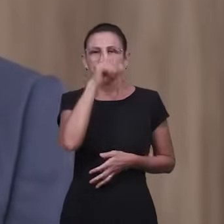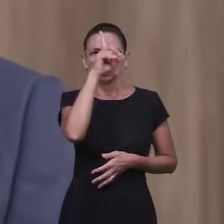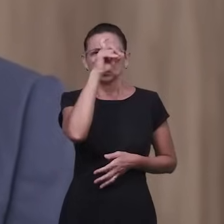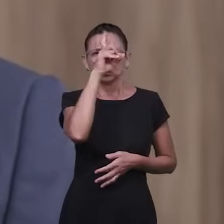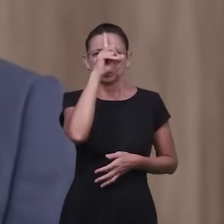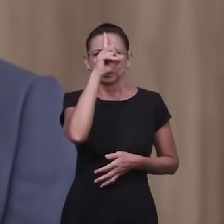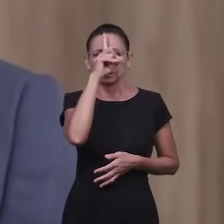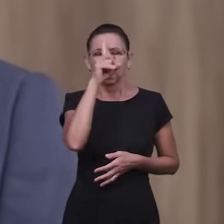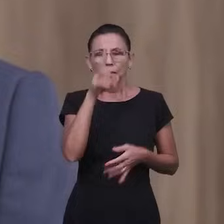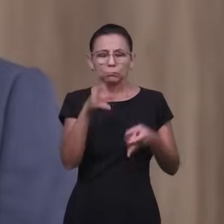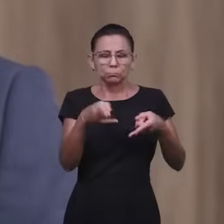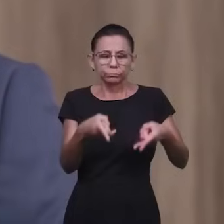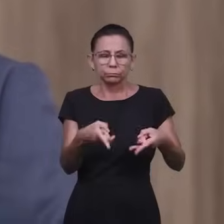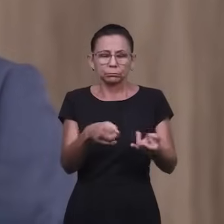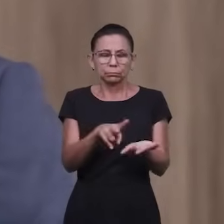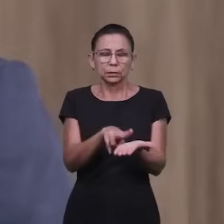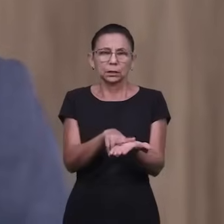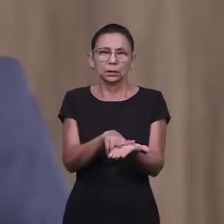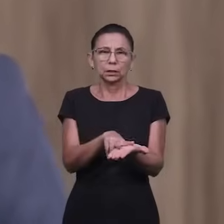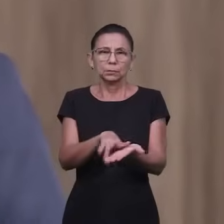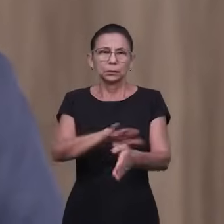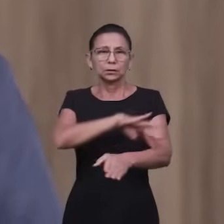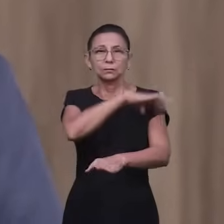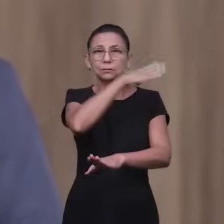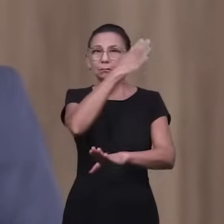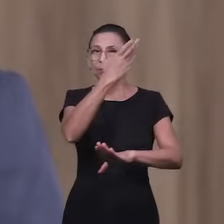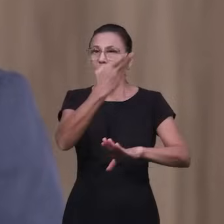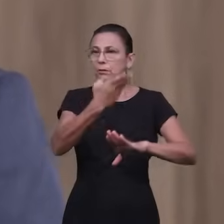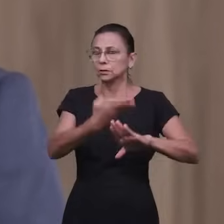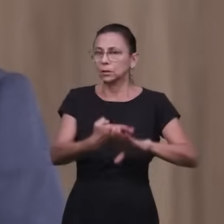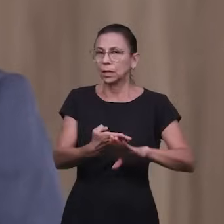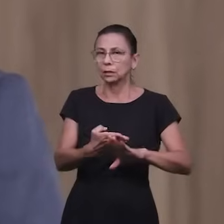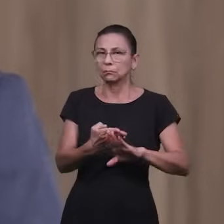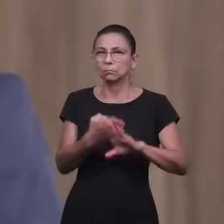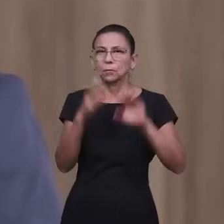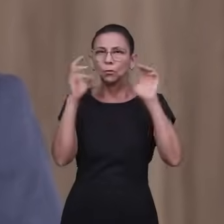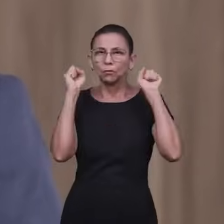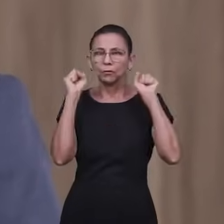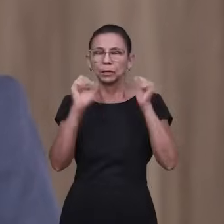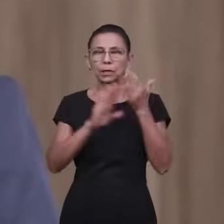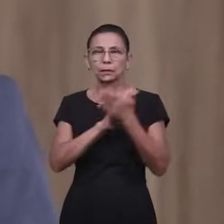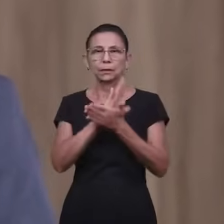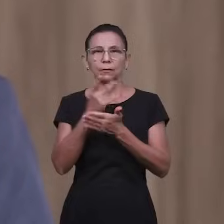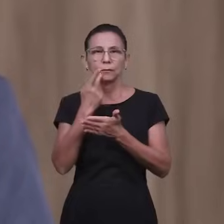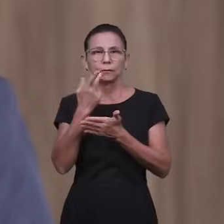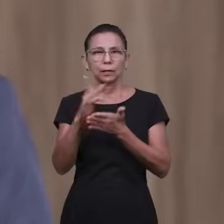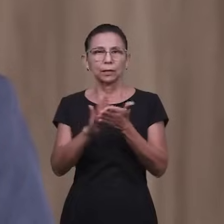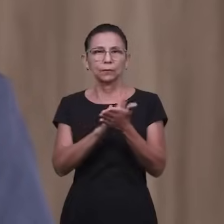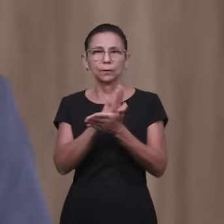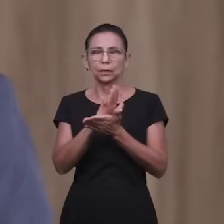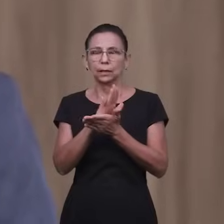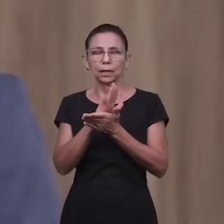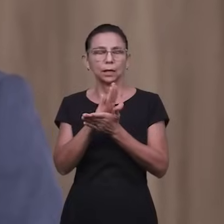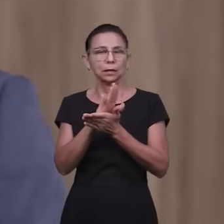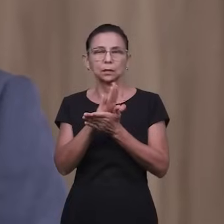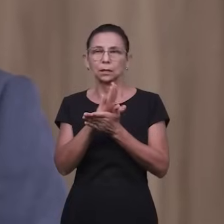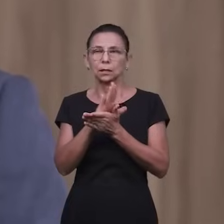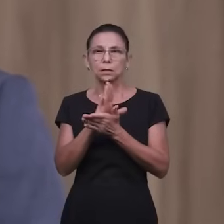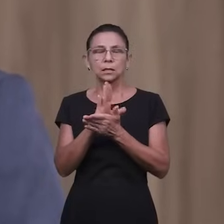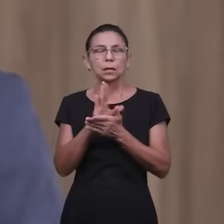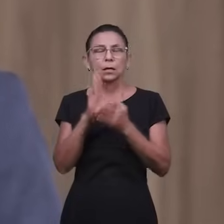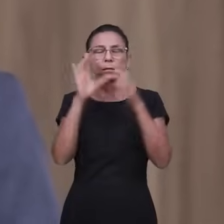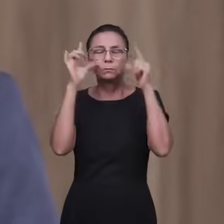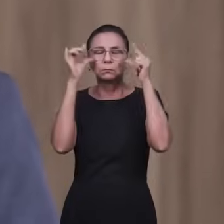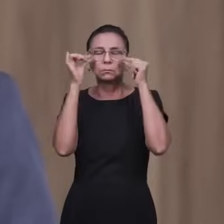E ela falou, ela abriu o coração dela, ela chorou, e eu então pedi a ela para que naquele momento, então,